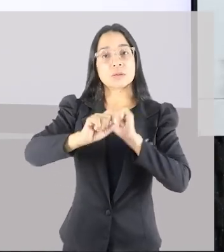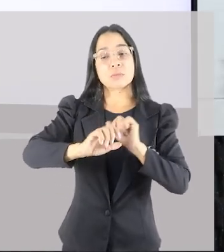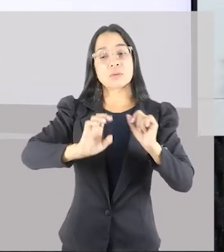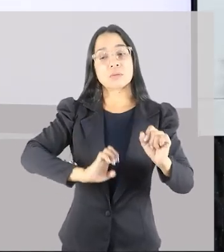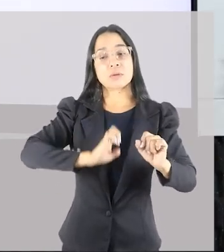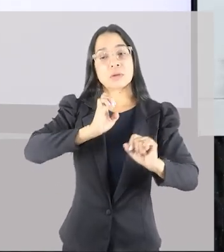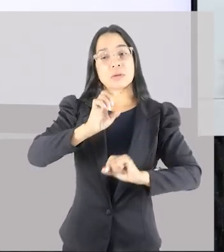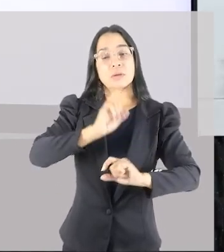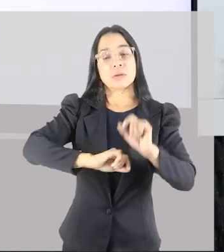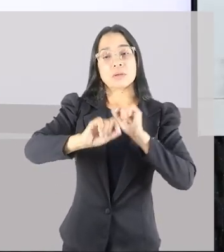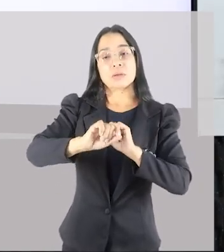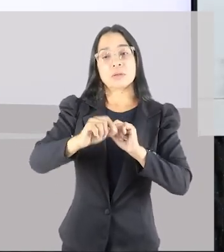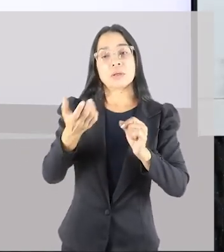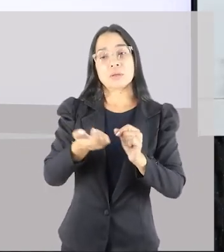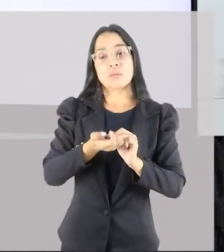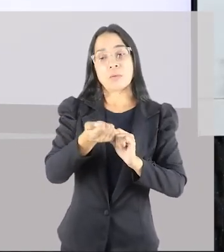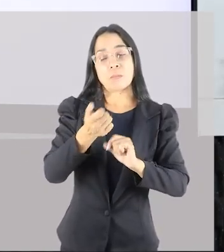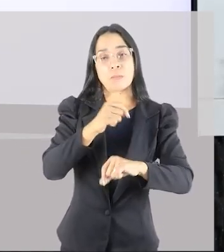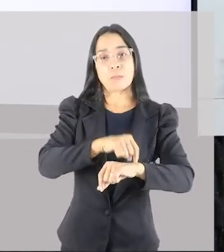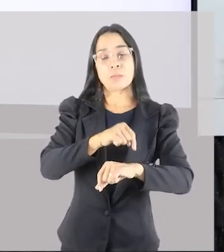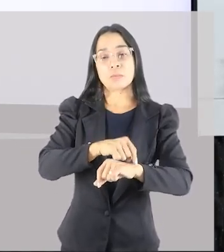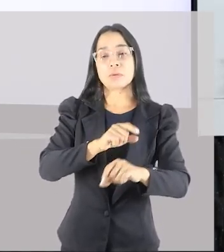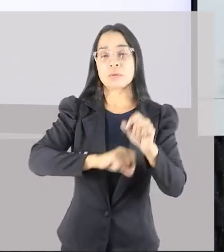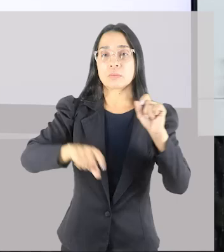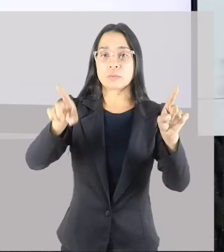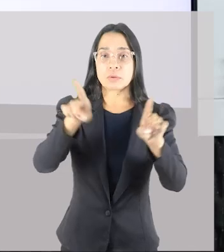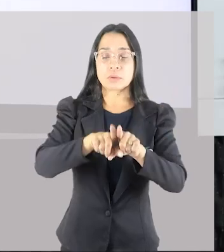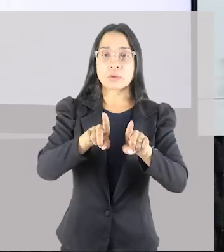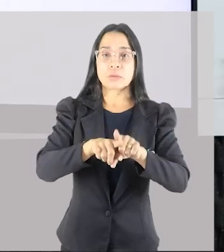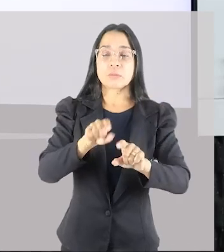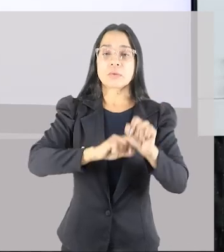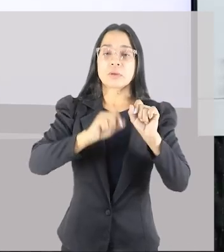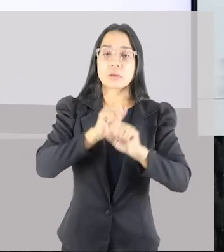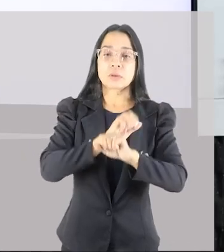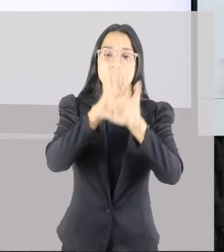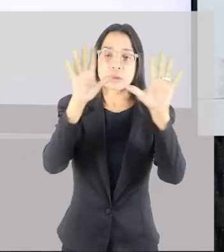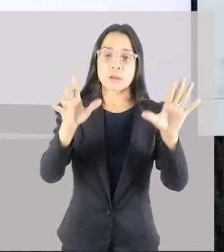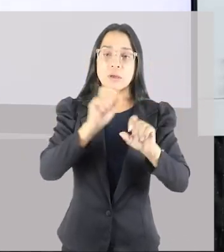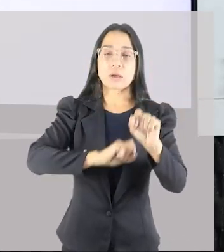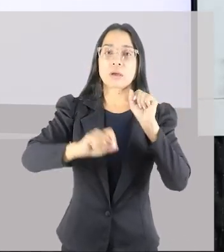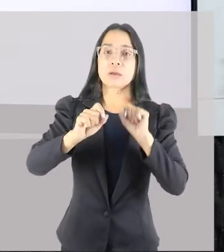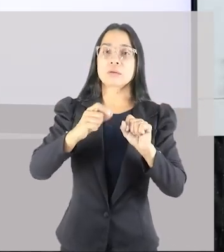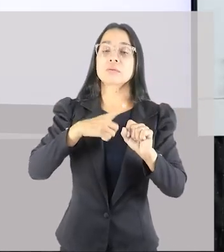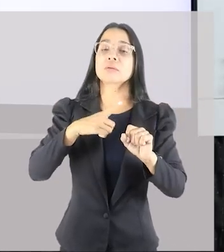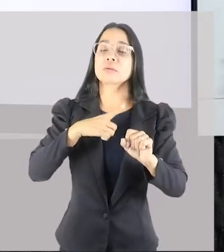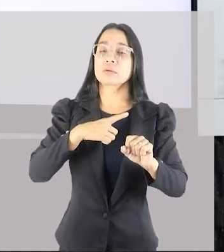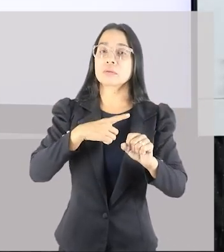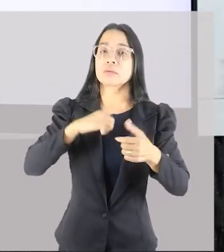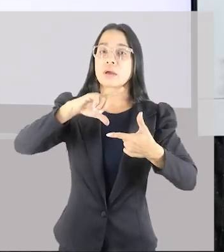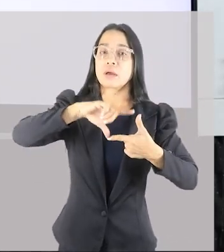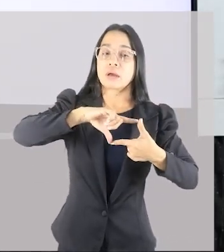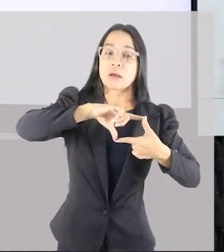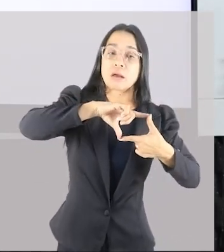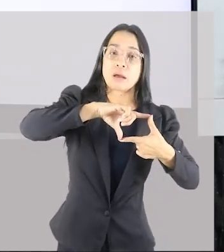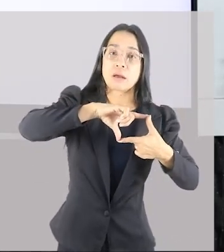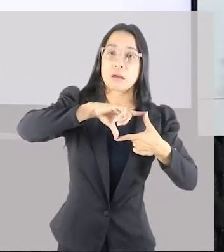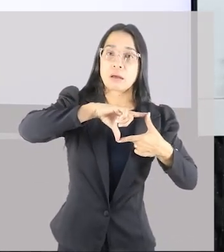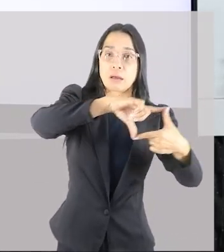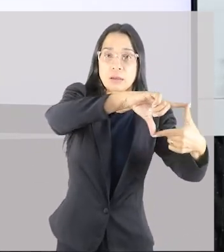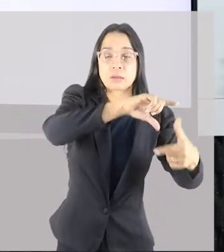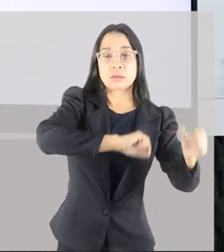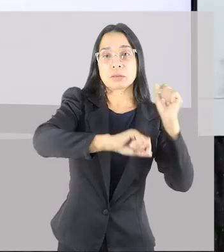exagerado em pouco tempo e claro levando a alienação de muita gente a